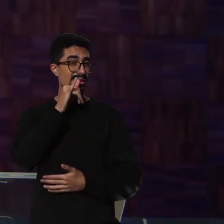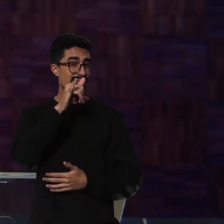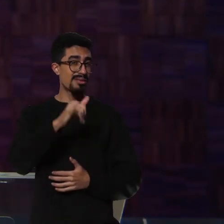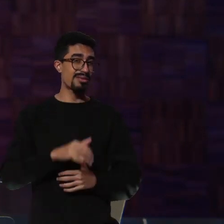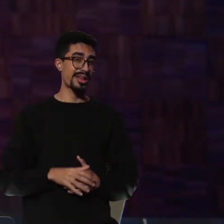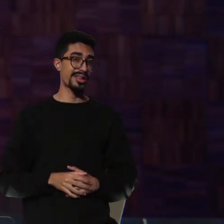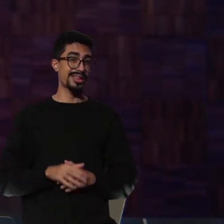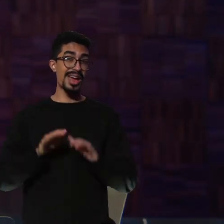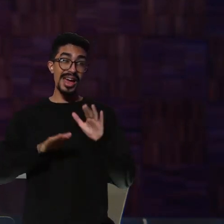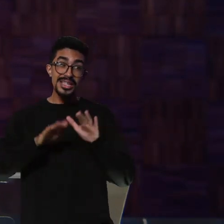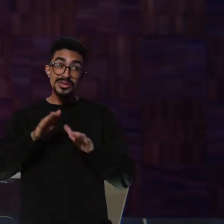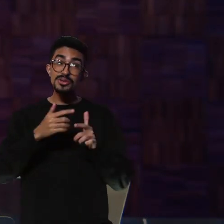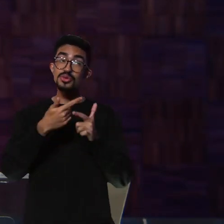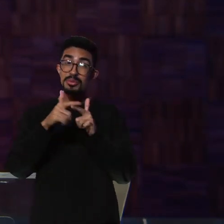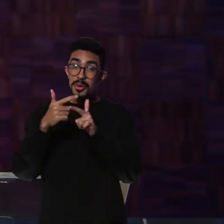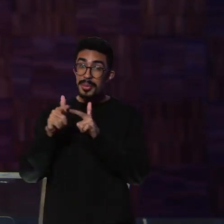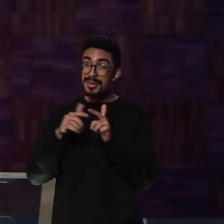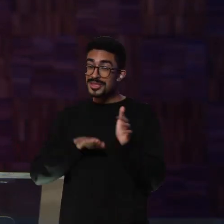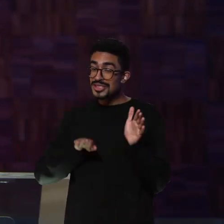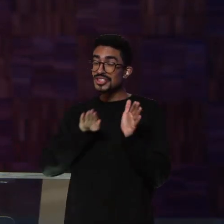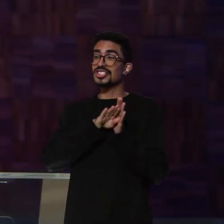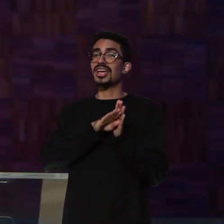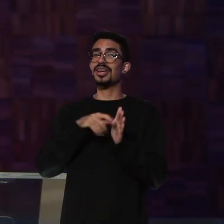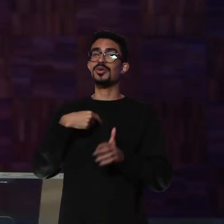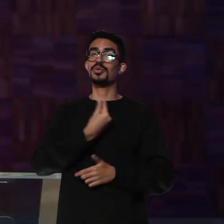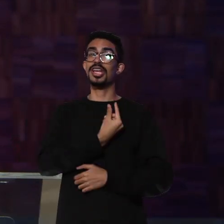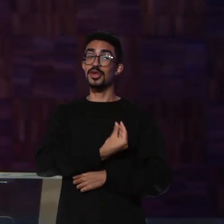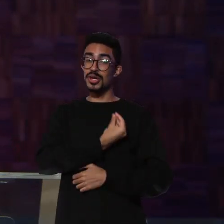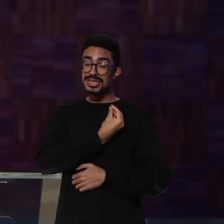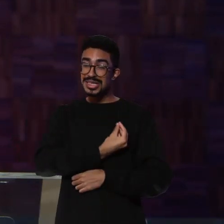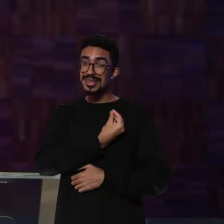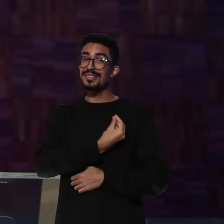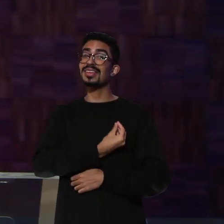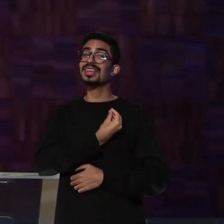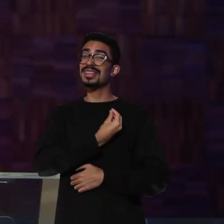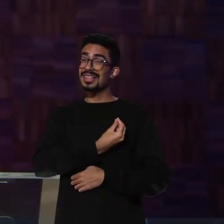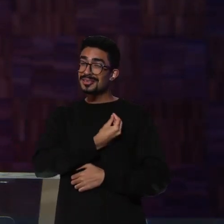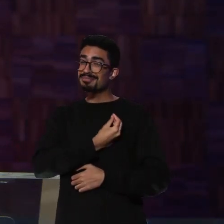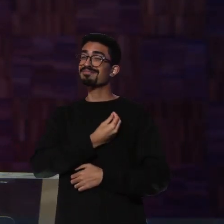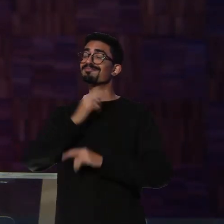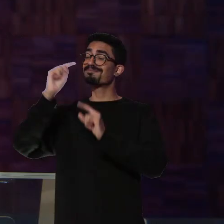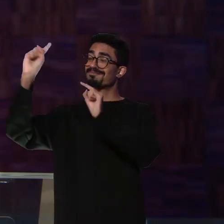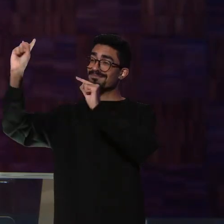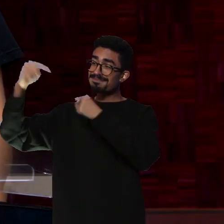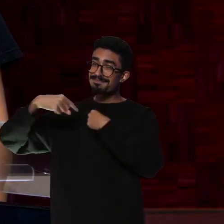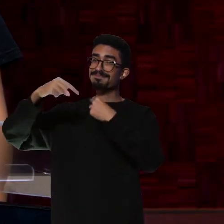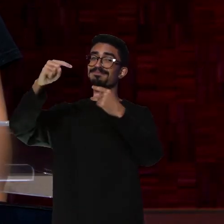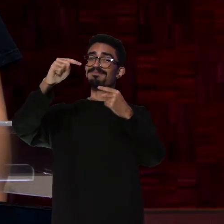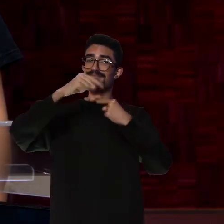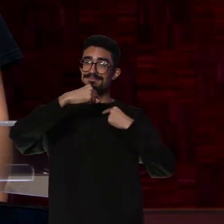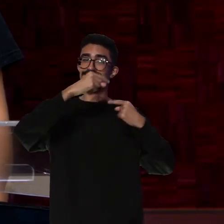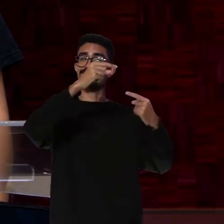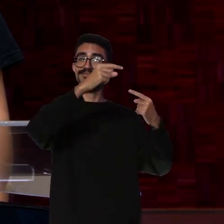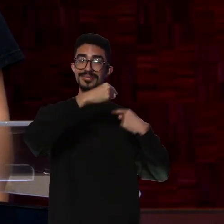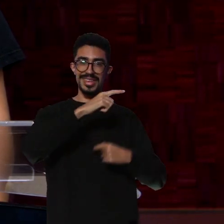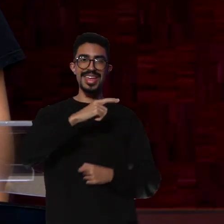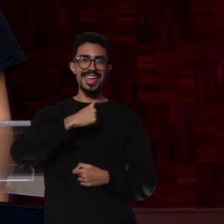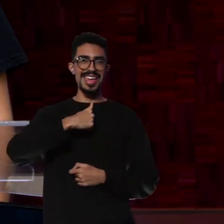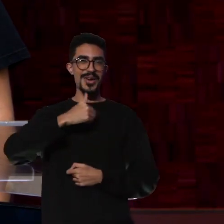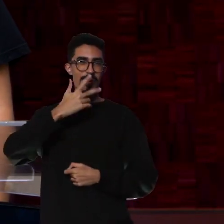é um doutorado. Tem gente que é pós-doc em sofrimento já, gente. É